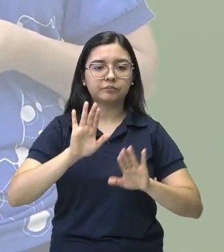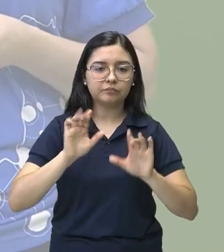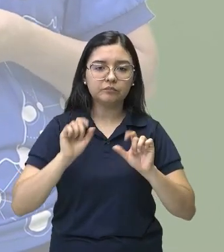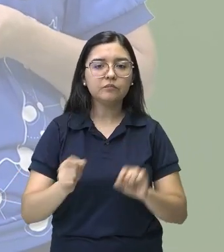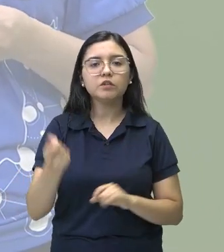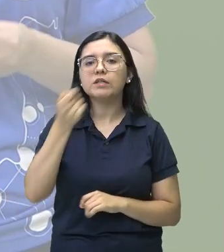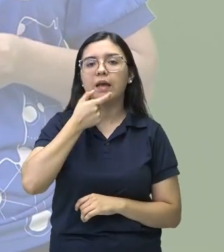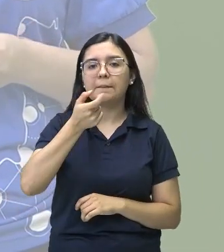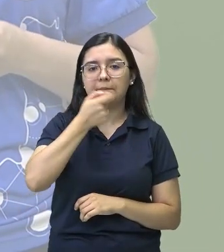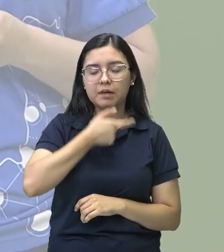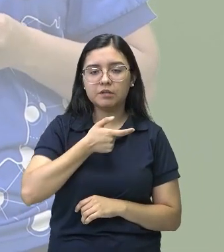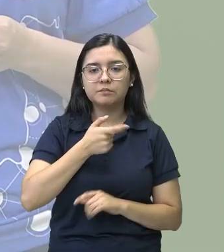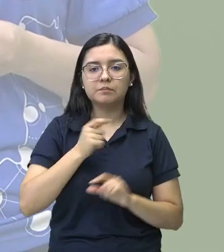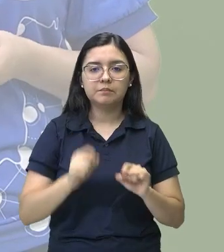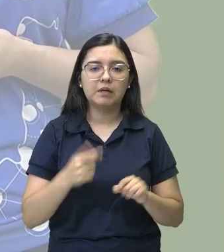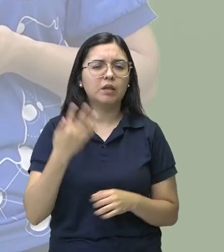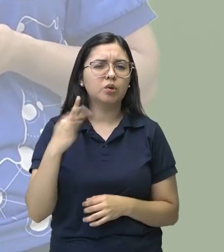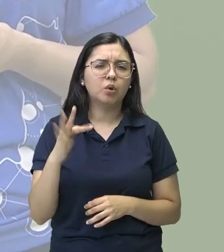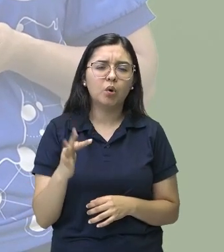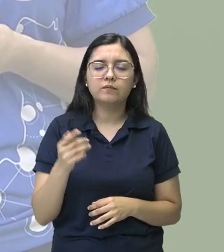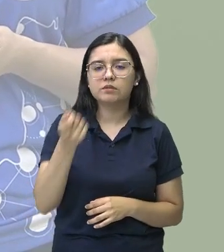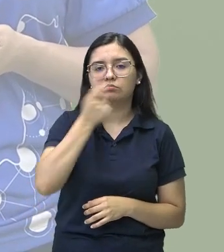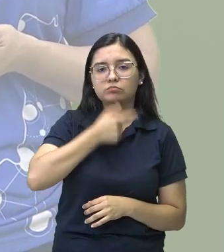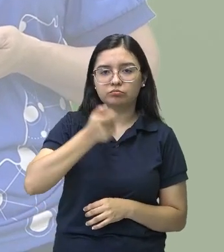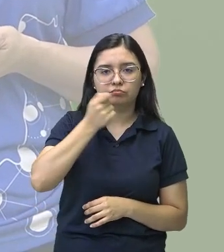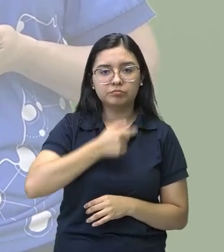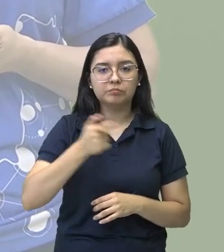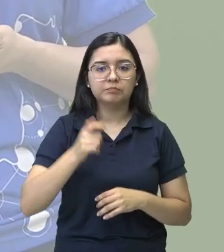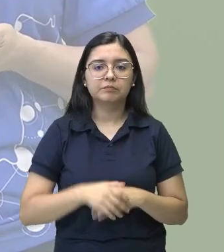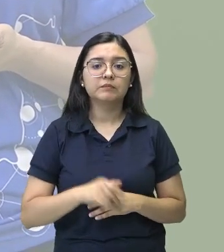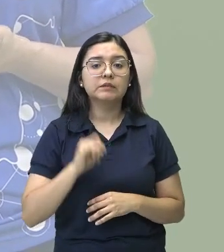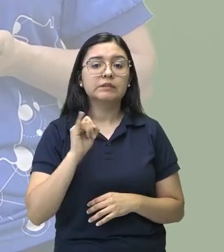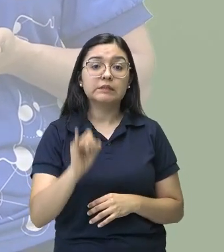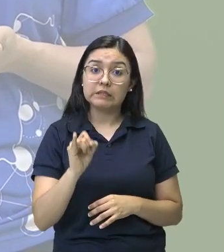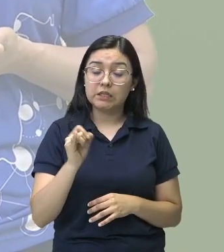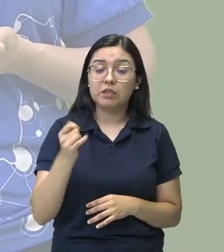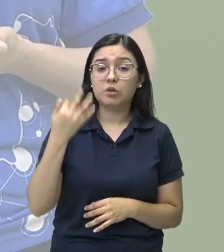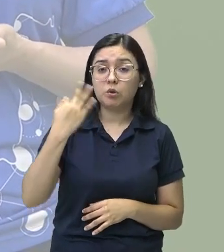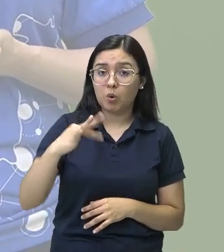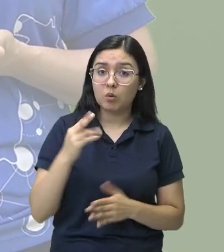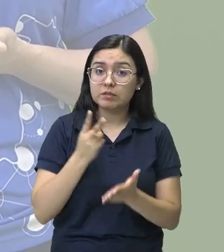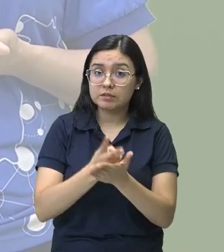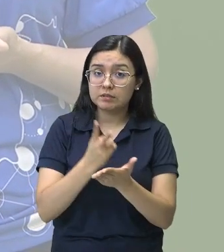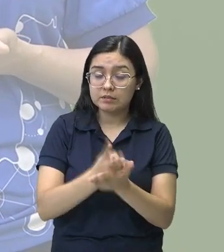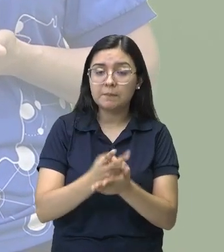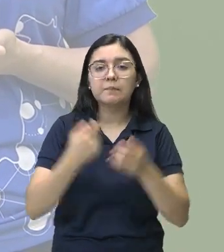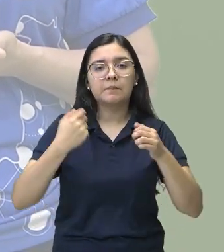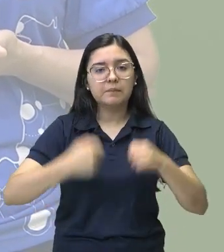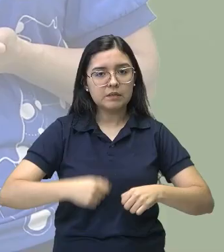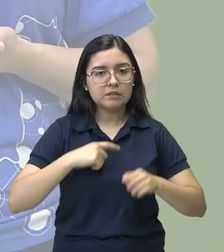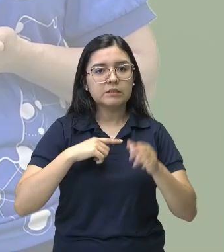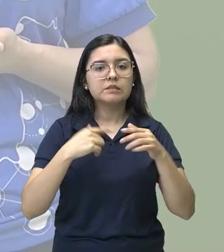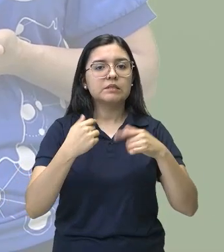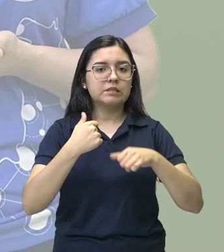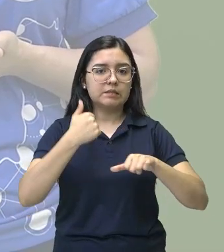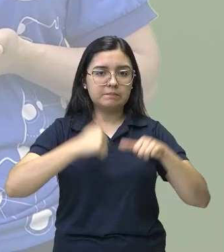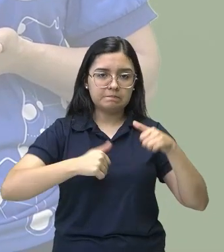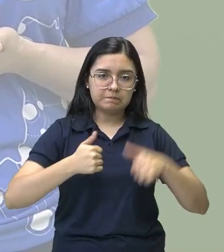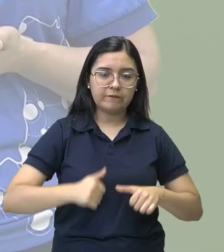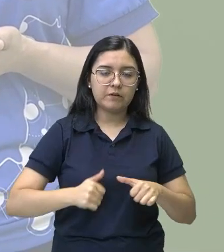tomar analgésico para qualquer dorzinha que aparecer. Se a dor for constante, nós temos que investigar essa